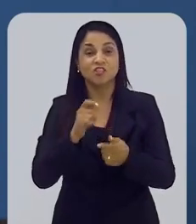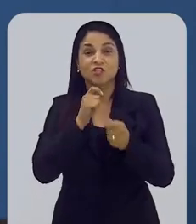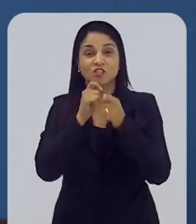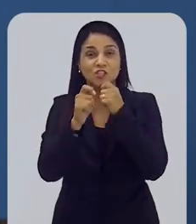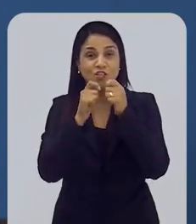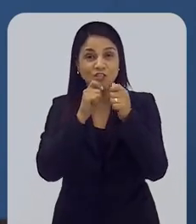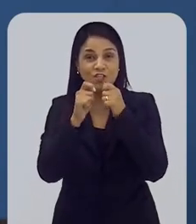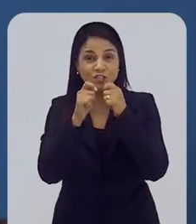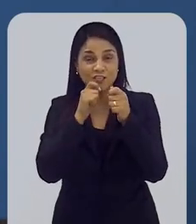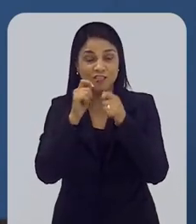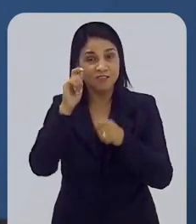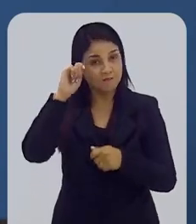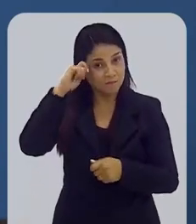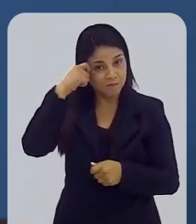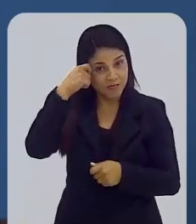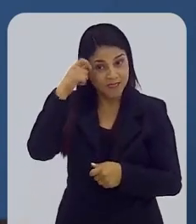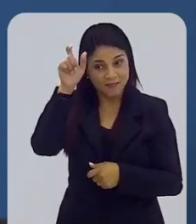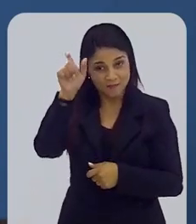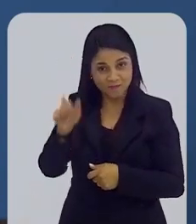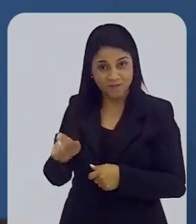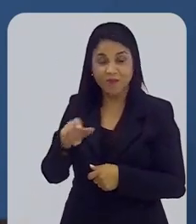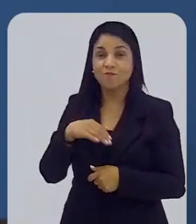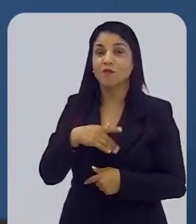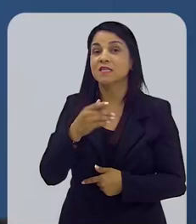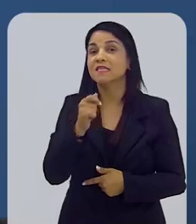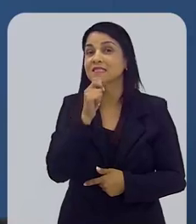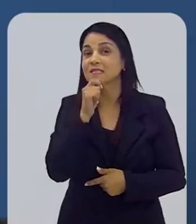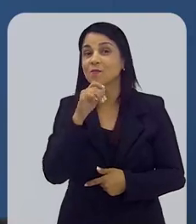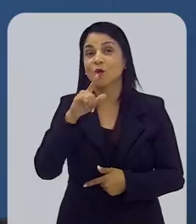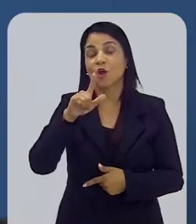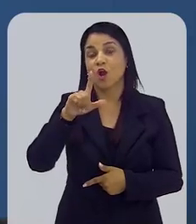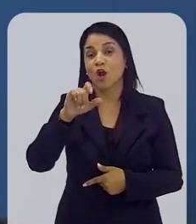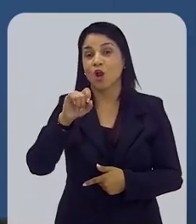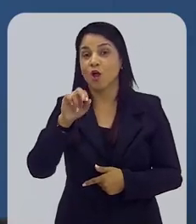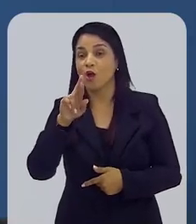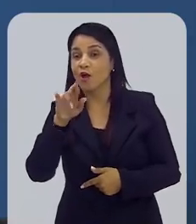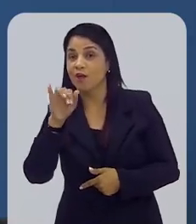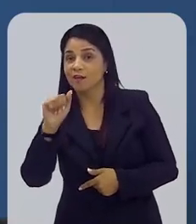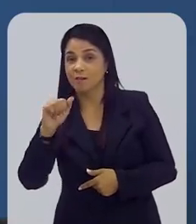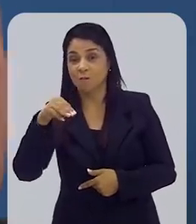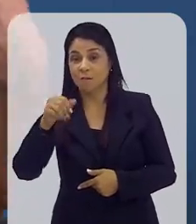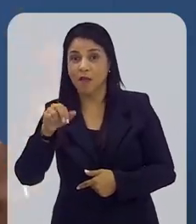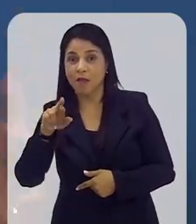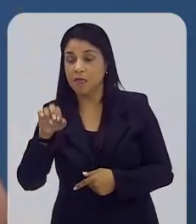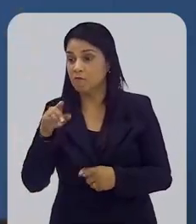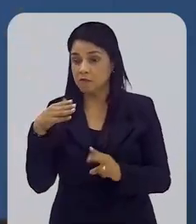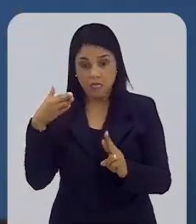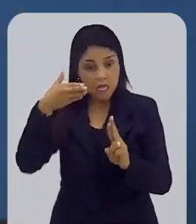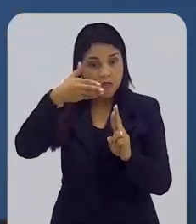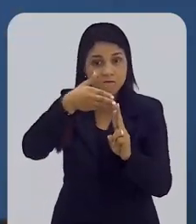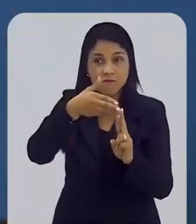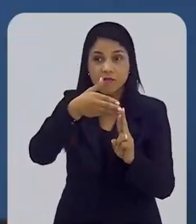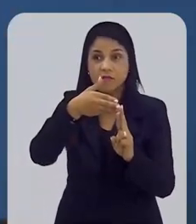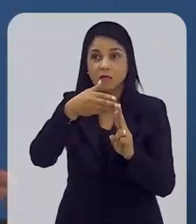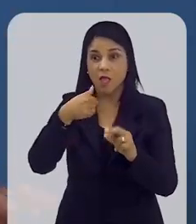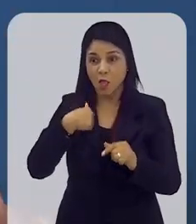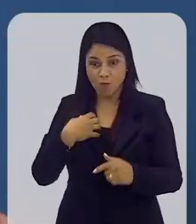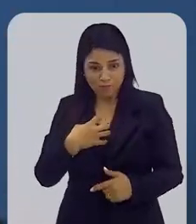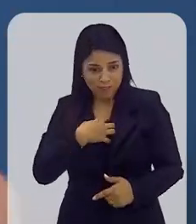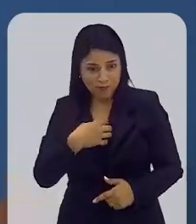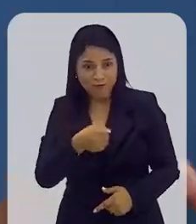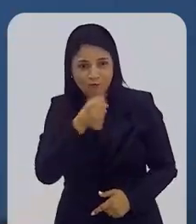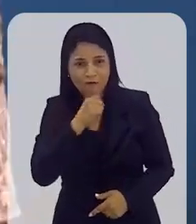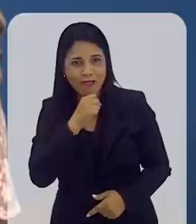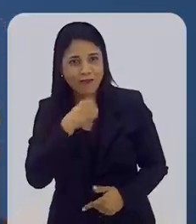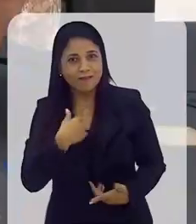com as jornalistas, com as mulheres pretas, com as herdeiras da Glória Maria, especialmente, quando elas viram e falam para mim assim, nossa, você é uma referência. Nossa. Primeiro que eu me sinto meio velha.